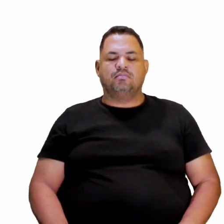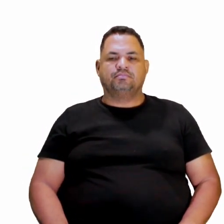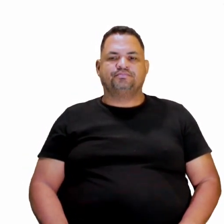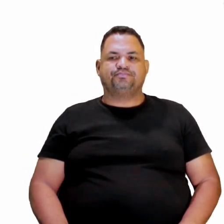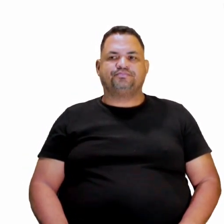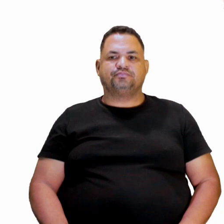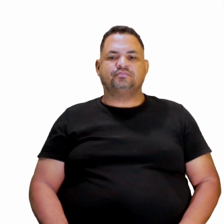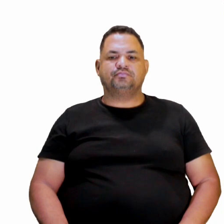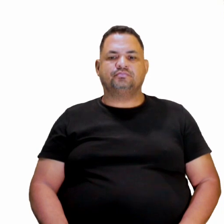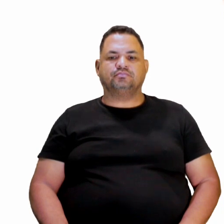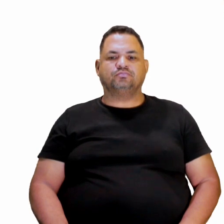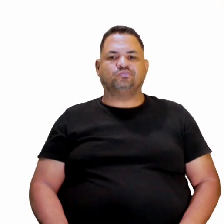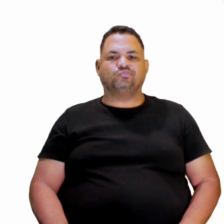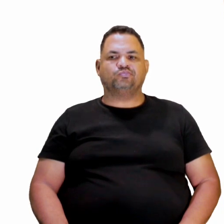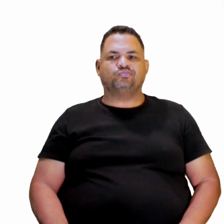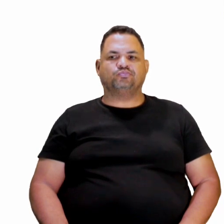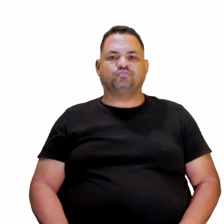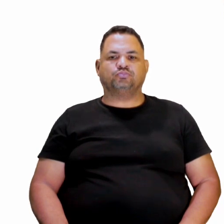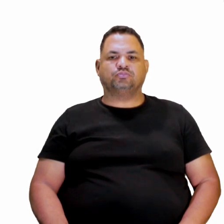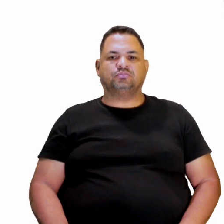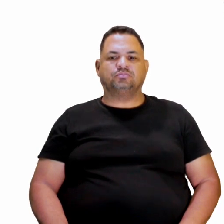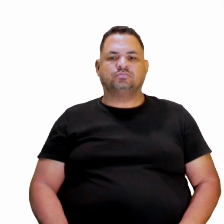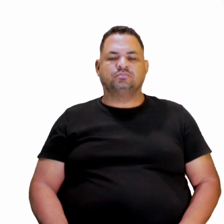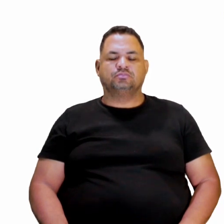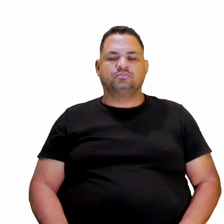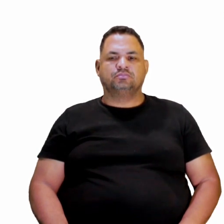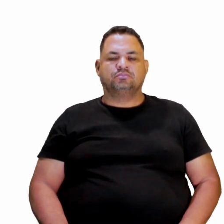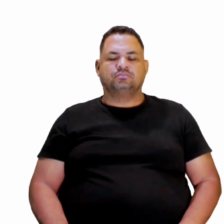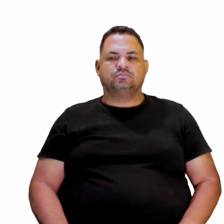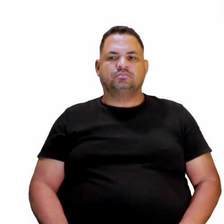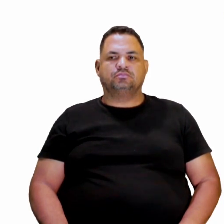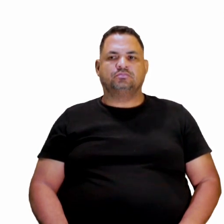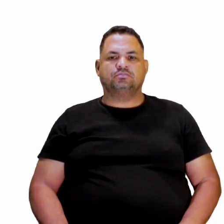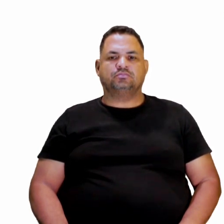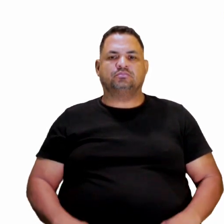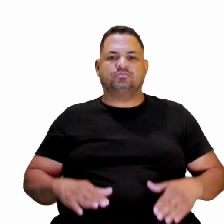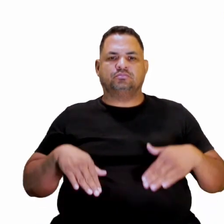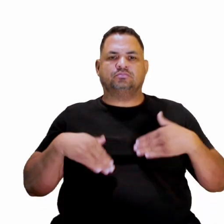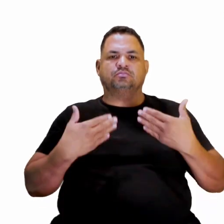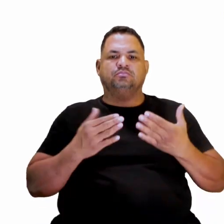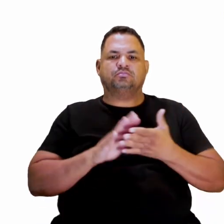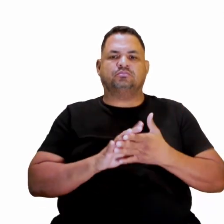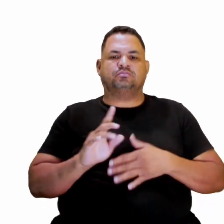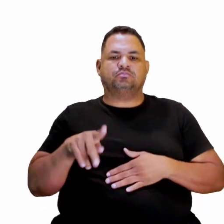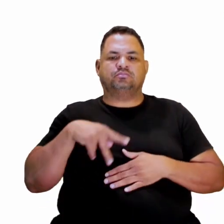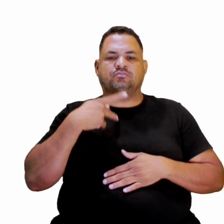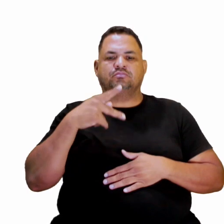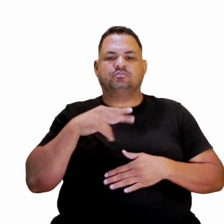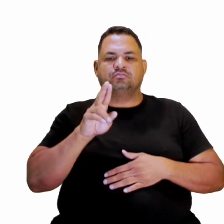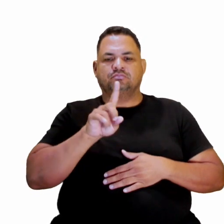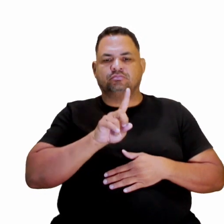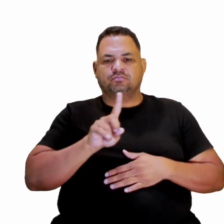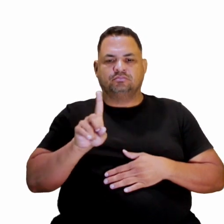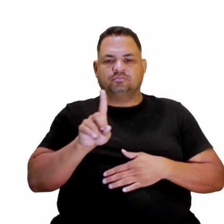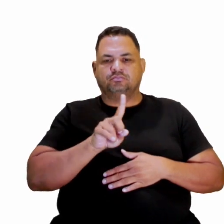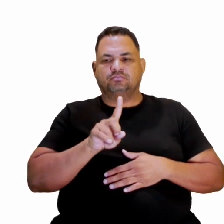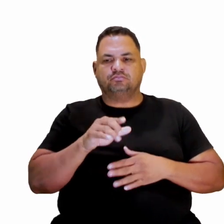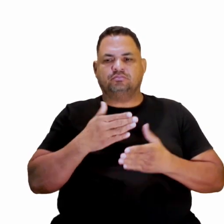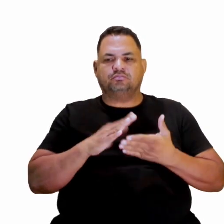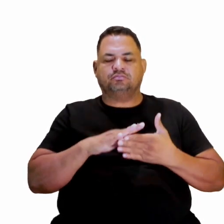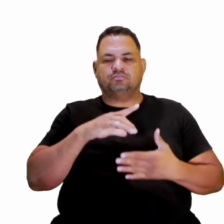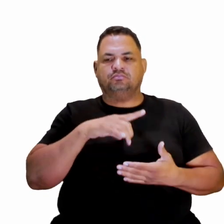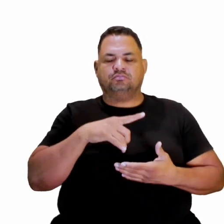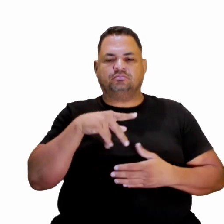mas é abrangente, vasto. Então, quando ele coloca esse não aqui, então